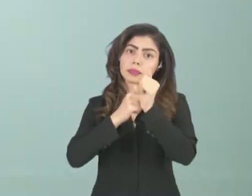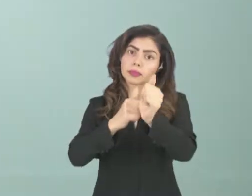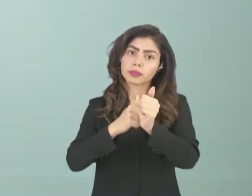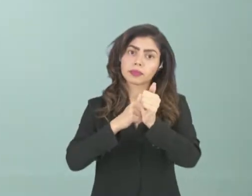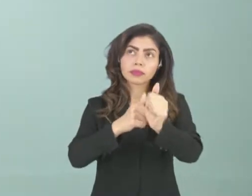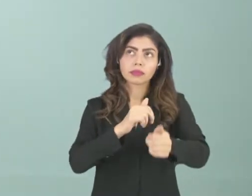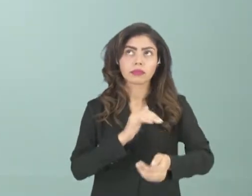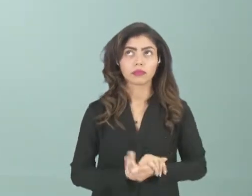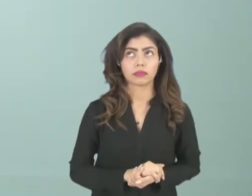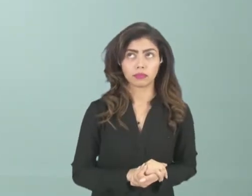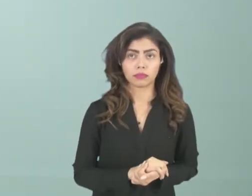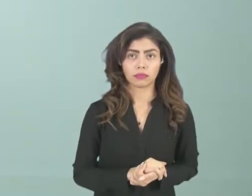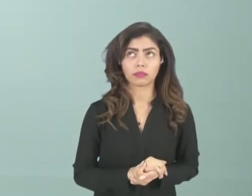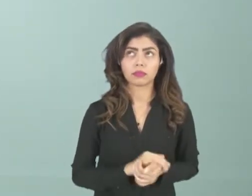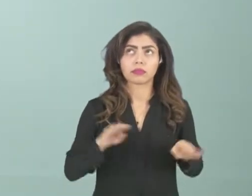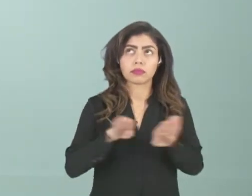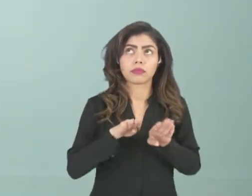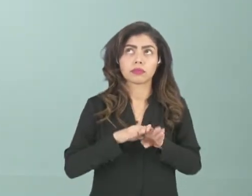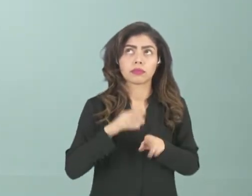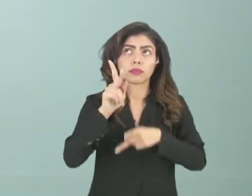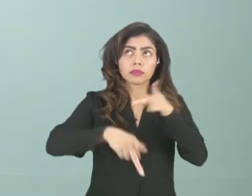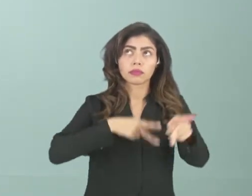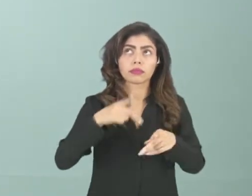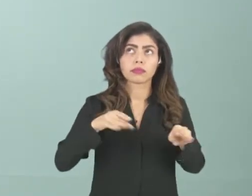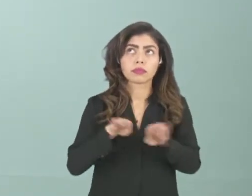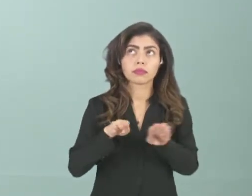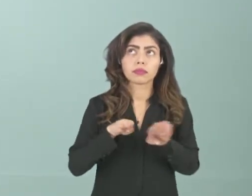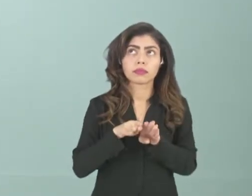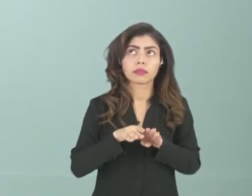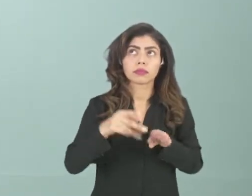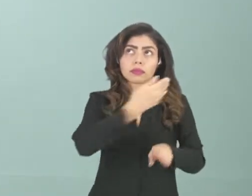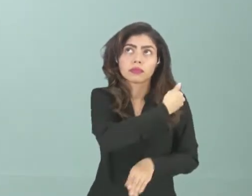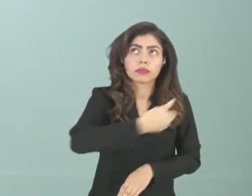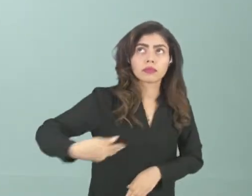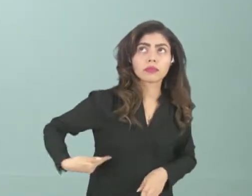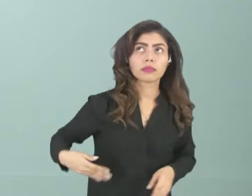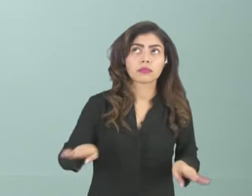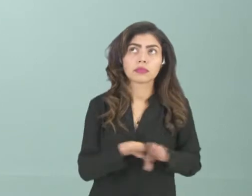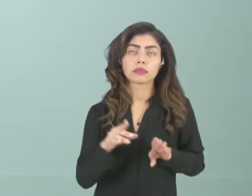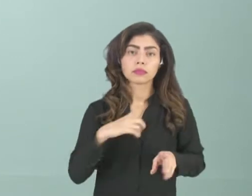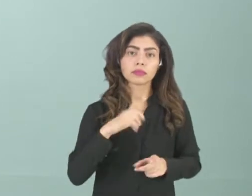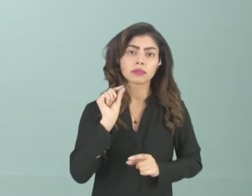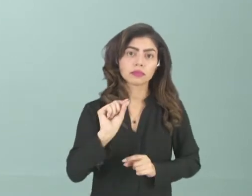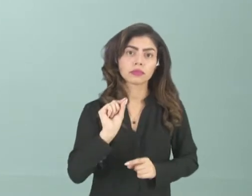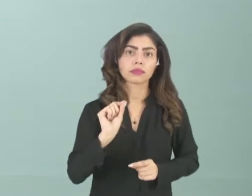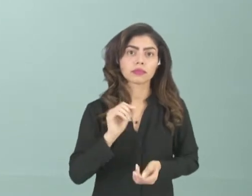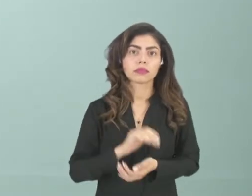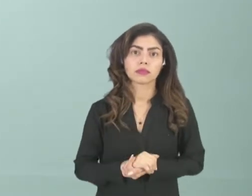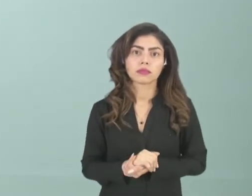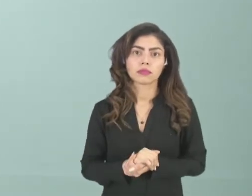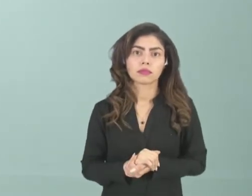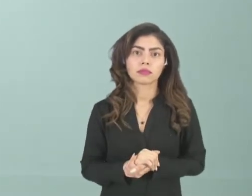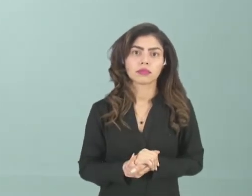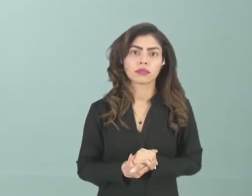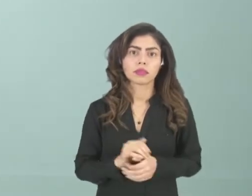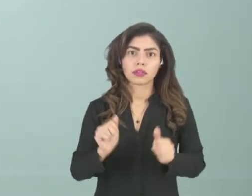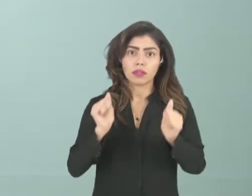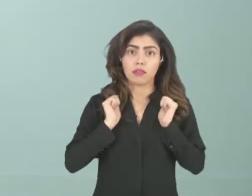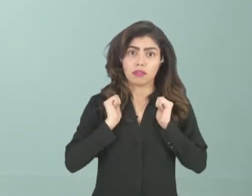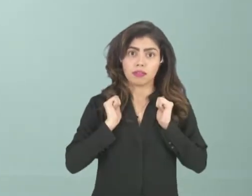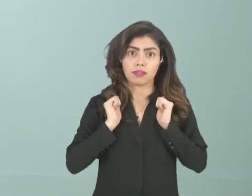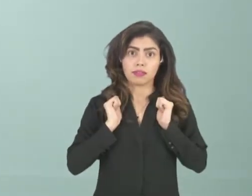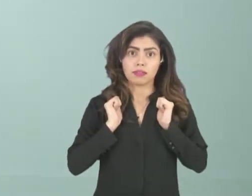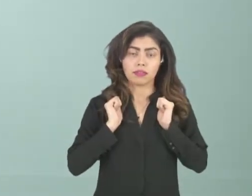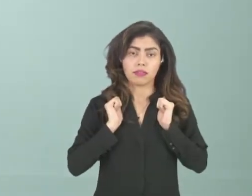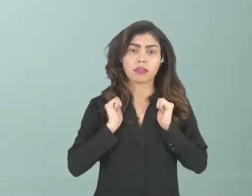acompanhado por políticas públicas que visassem, né, digamos assim, a acomodação dessas pessoas, até porque não